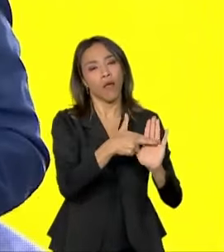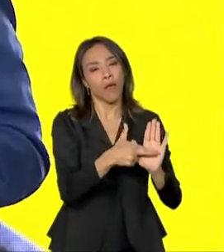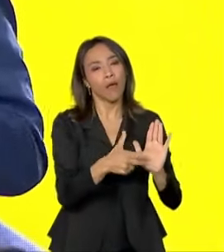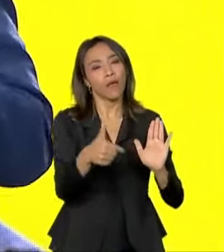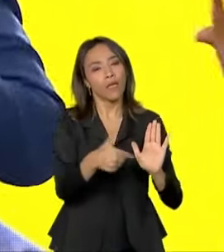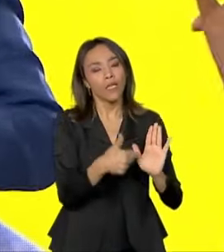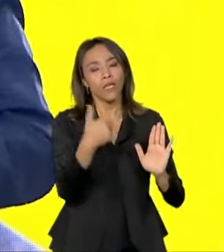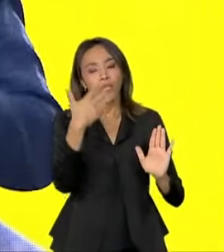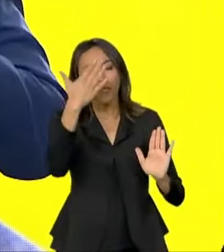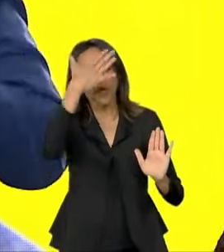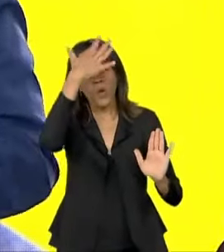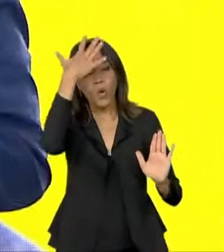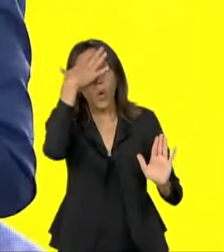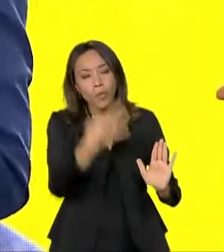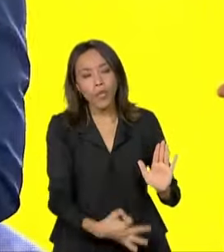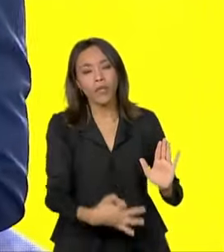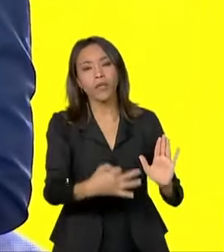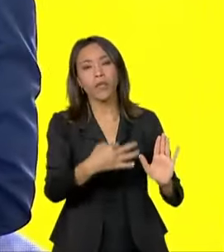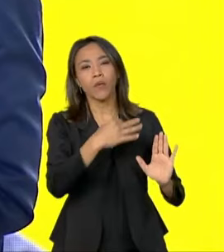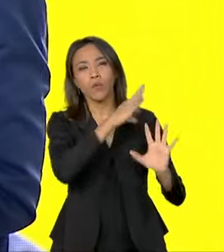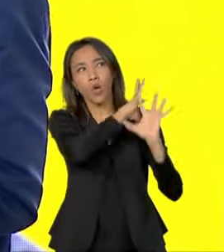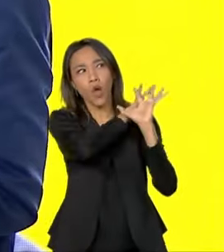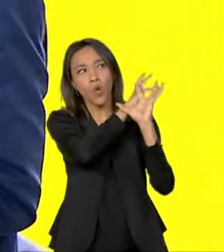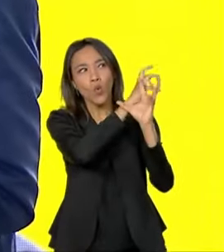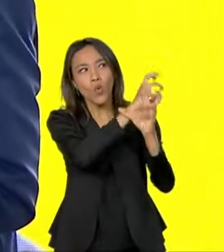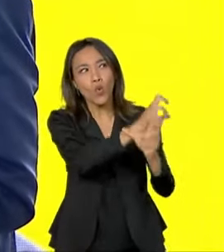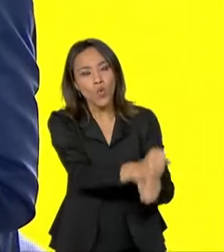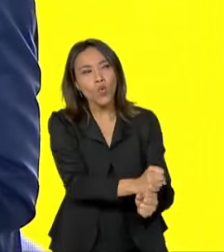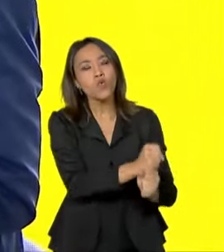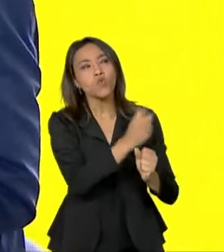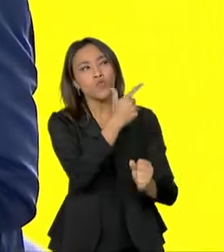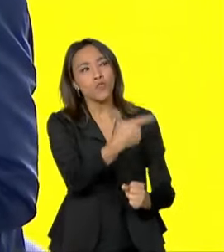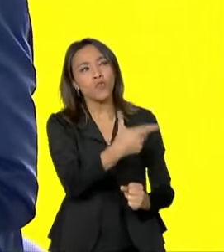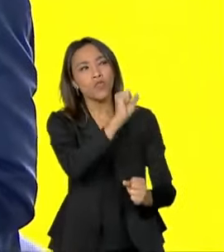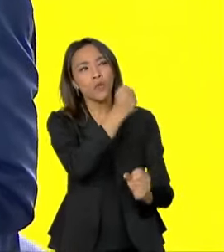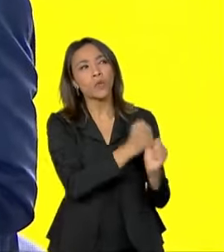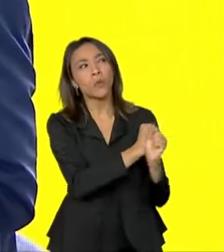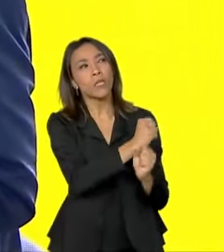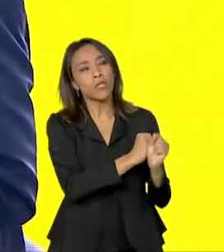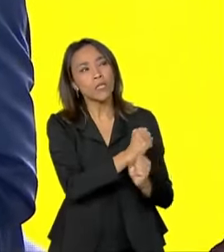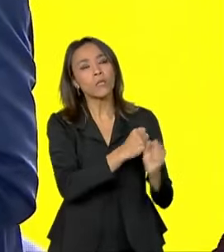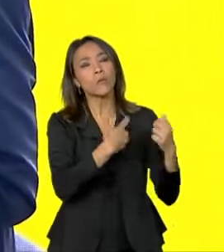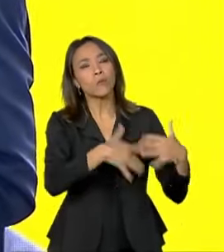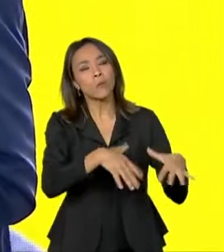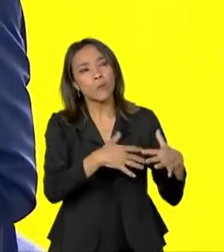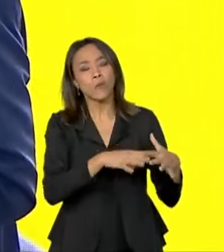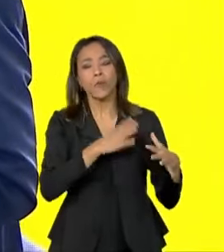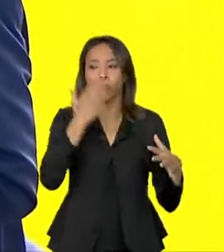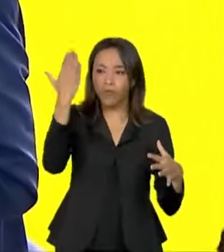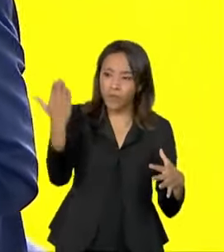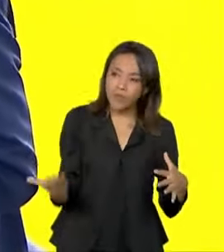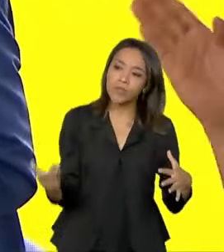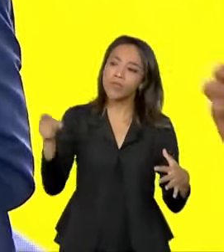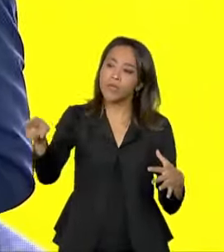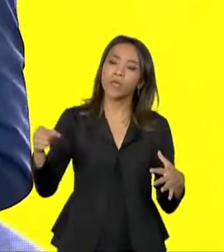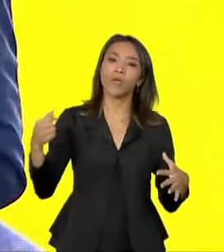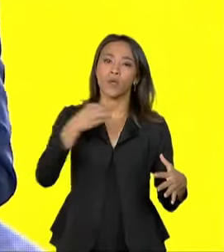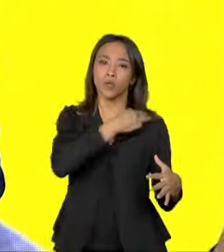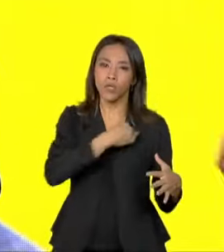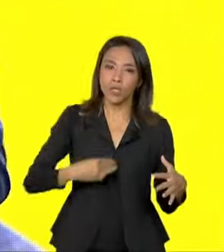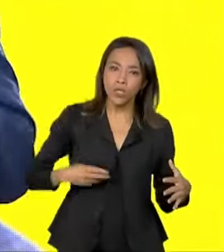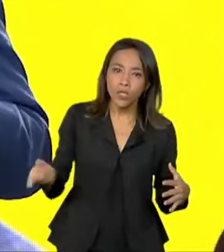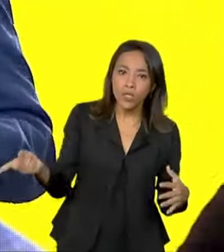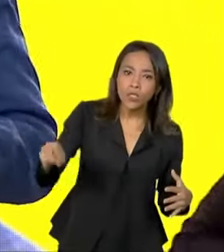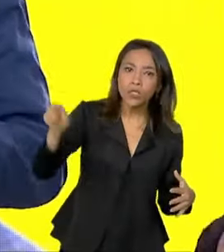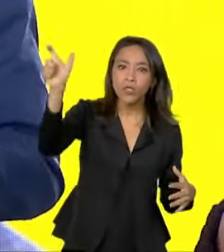que alcançamos nos últimos 28 anos. Para que o ministro Haddad e o senhor, o Wellington Dias, o ministro